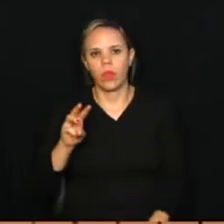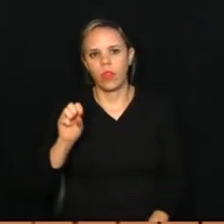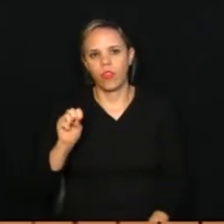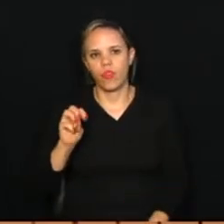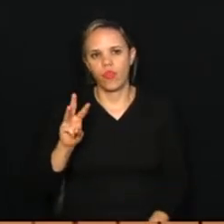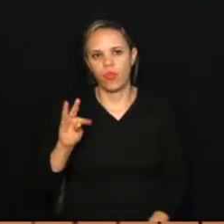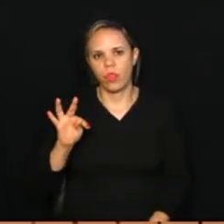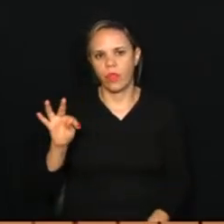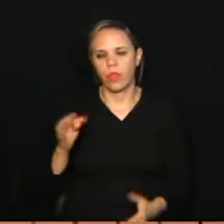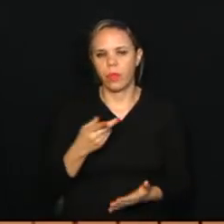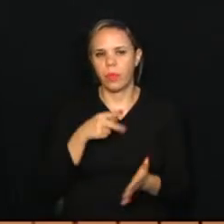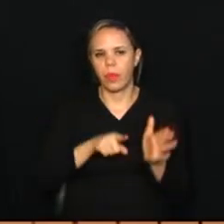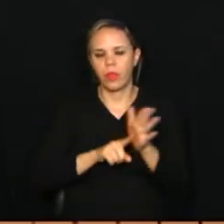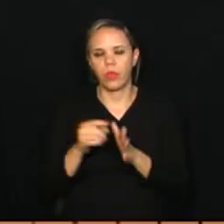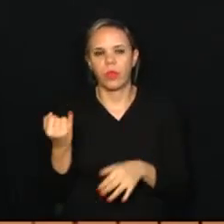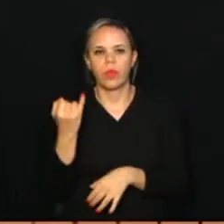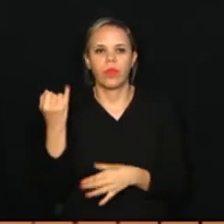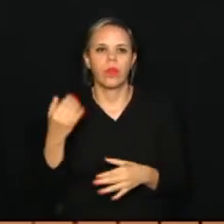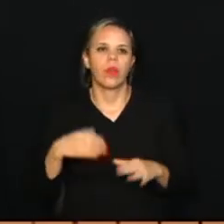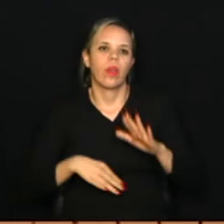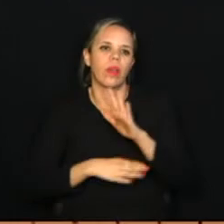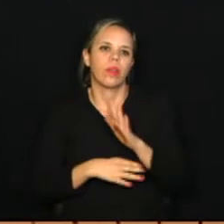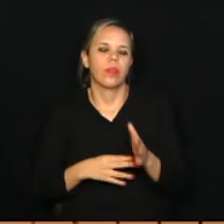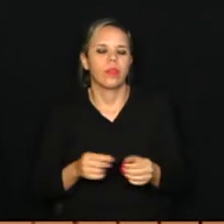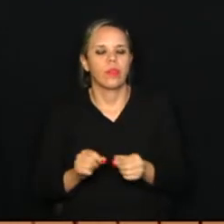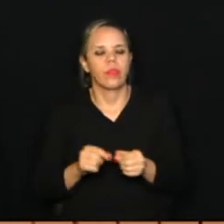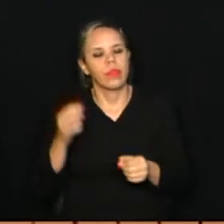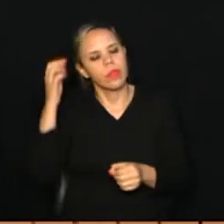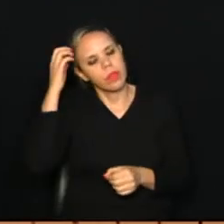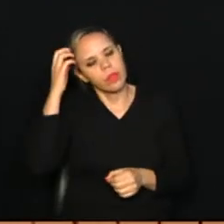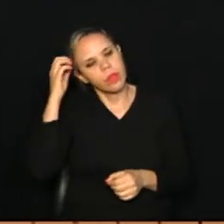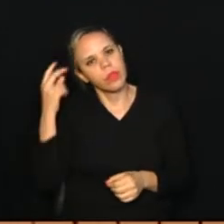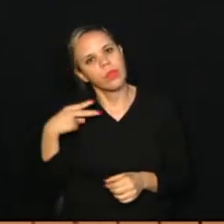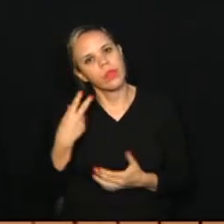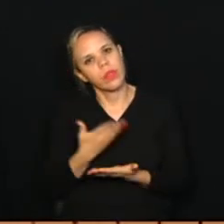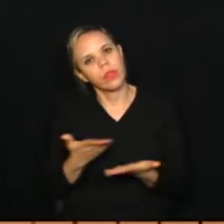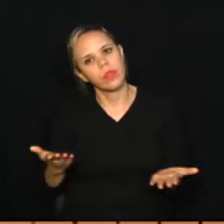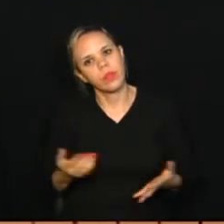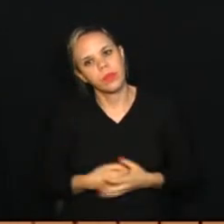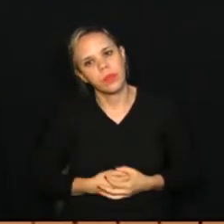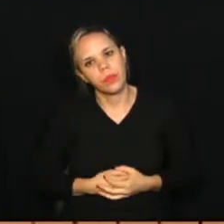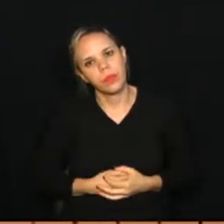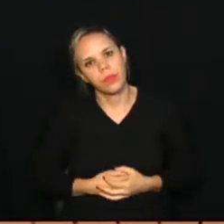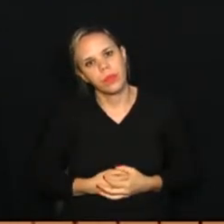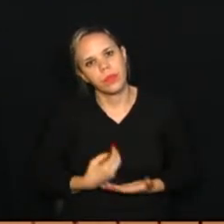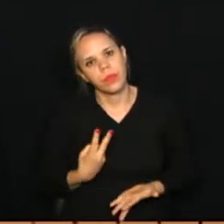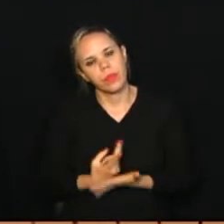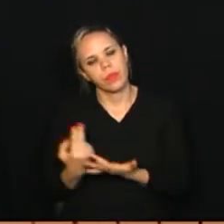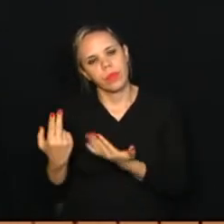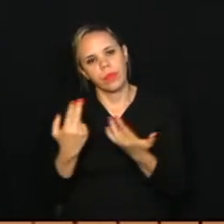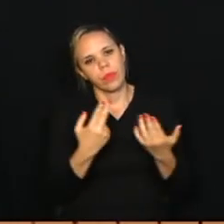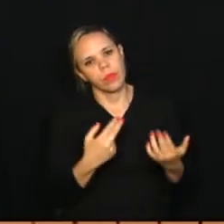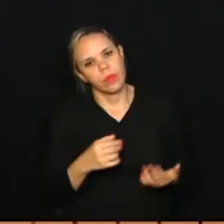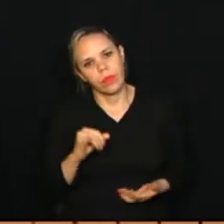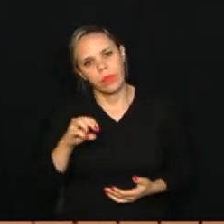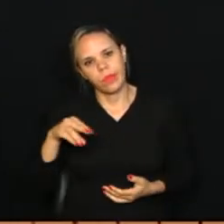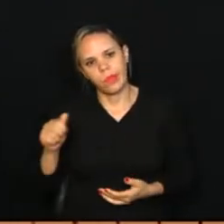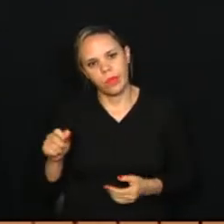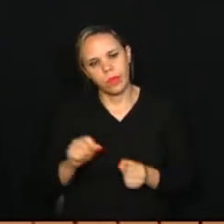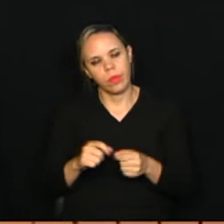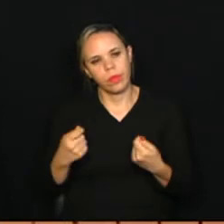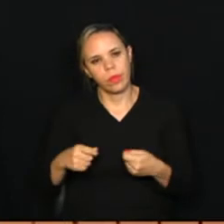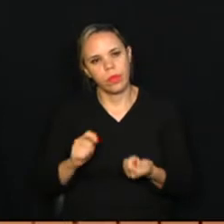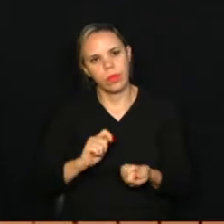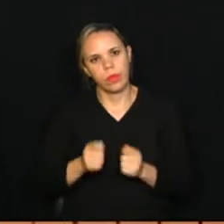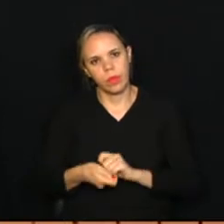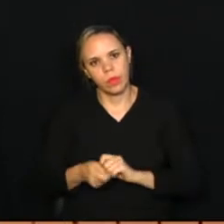começo, a importância da Casa Legislativa aqui, né, dos vereadores. Da mesma forma como a IMA precisa se